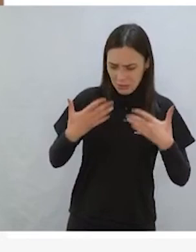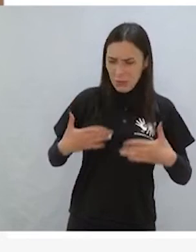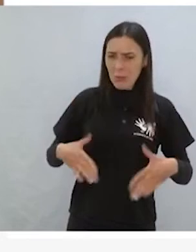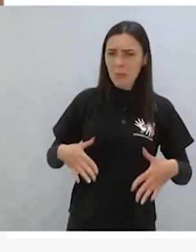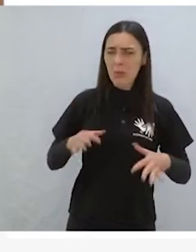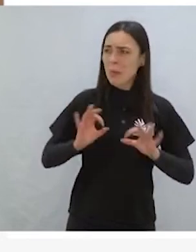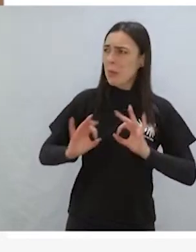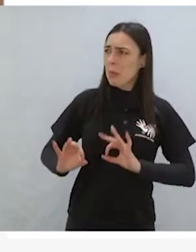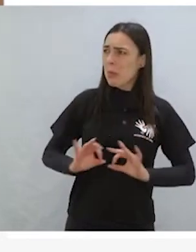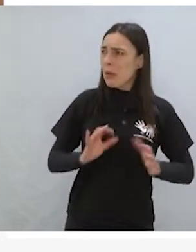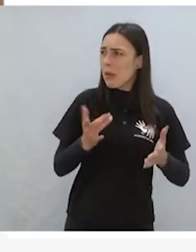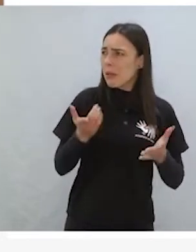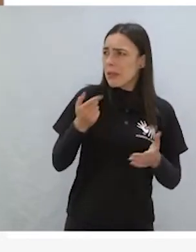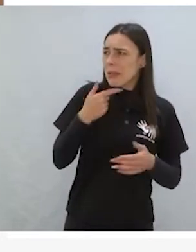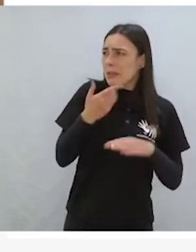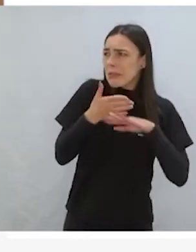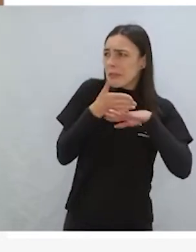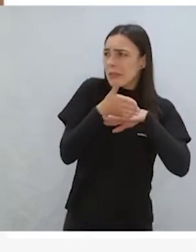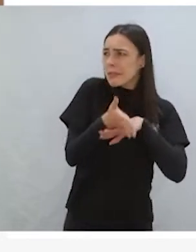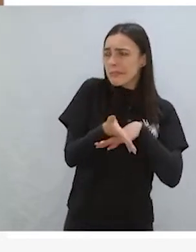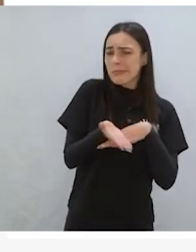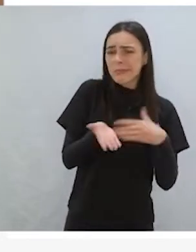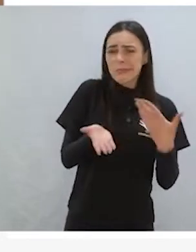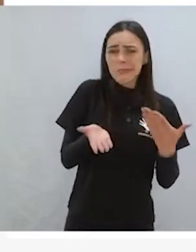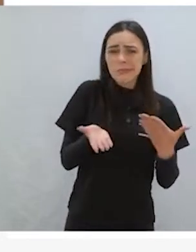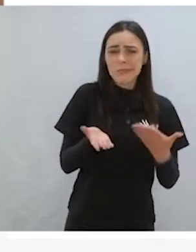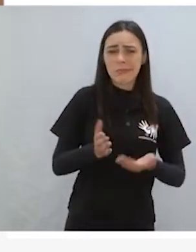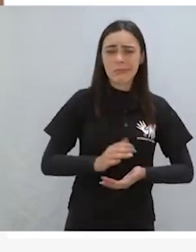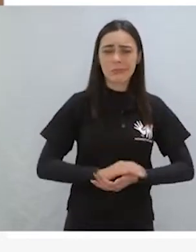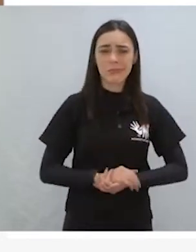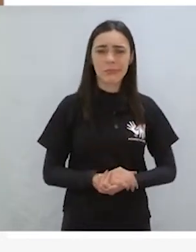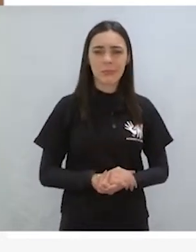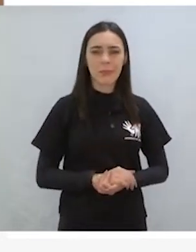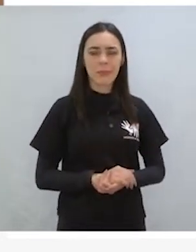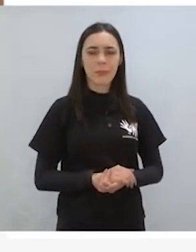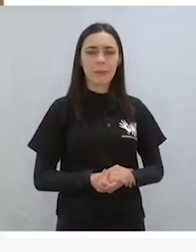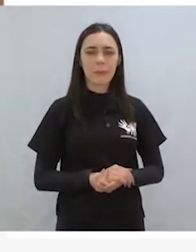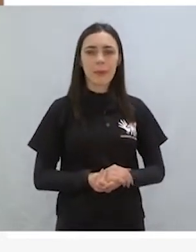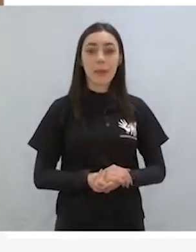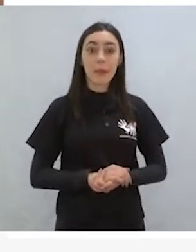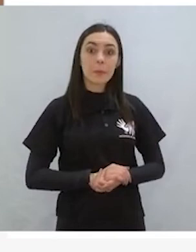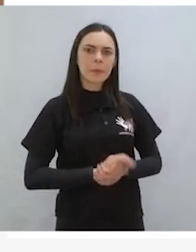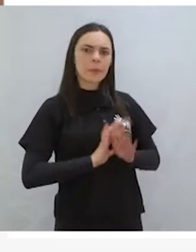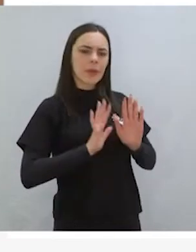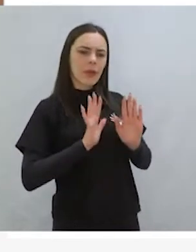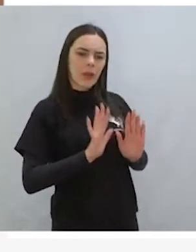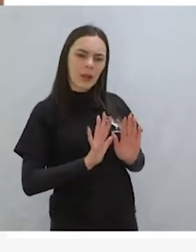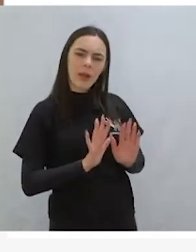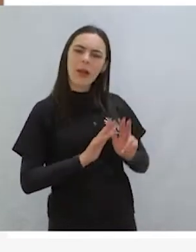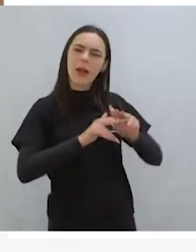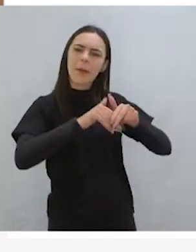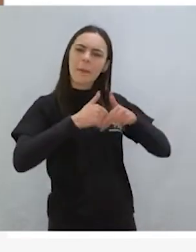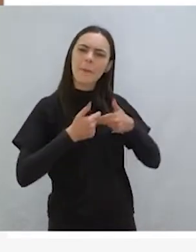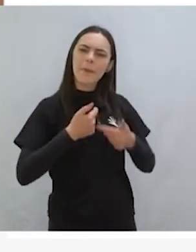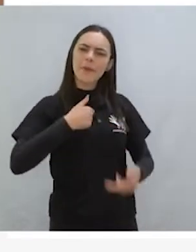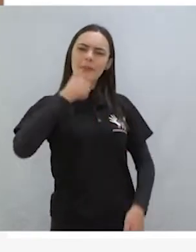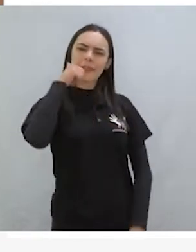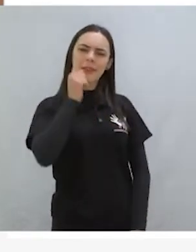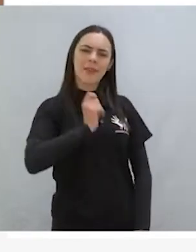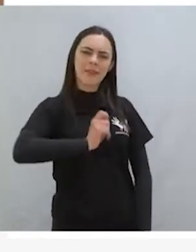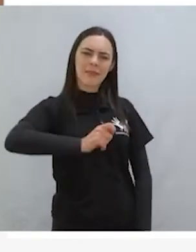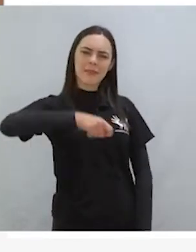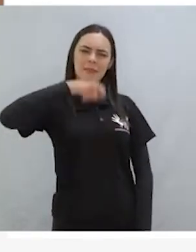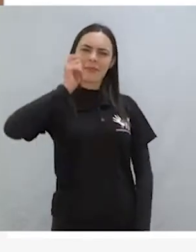essas roupas rasgadas não poderei entrar no palácio." Ora, é para essas